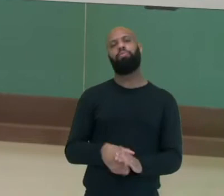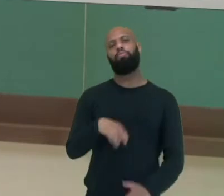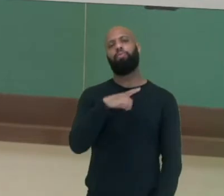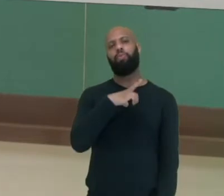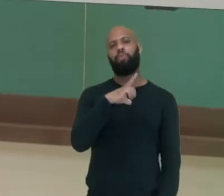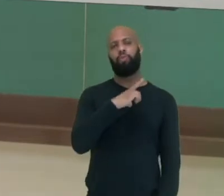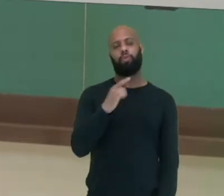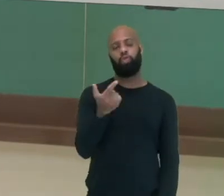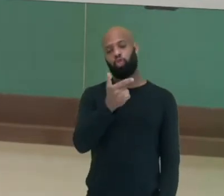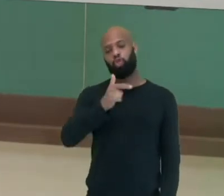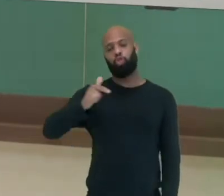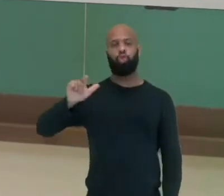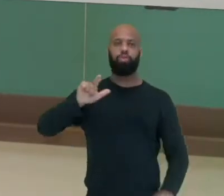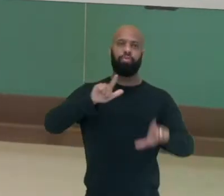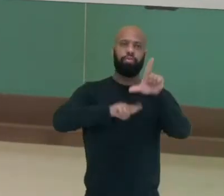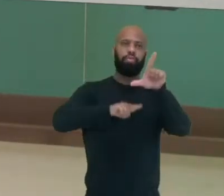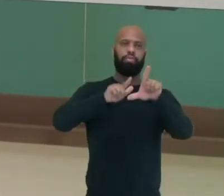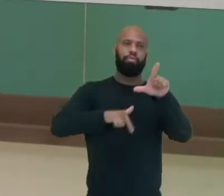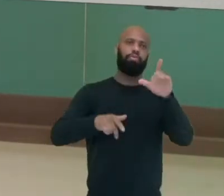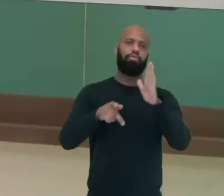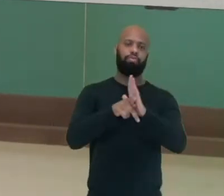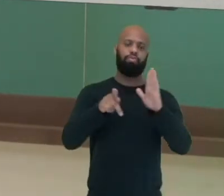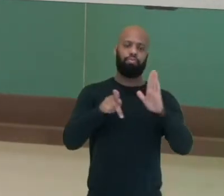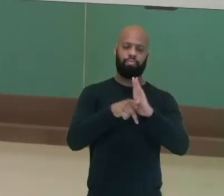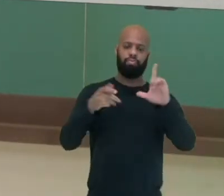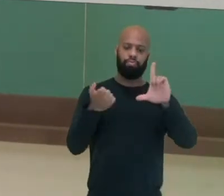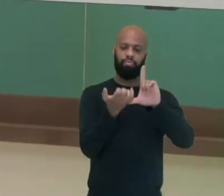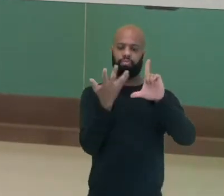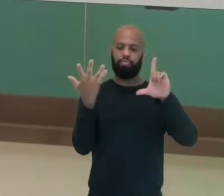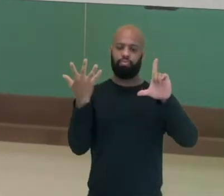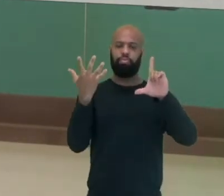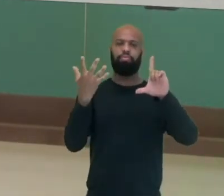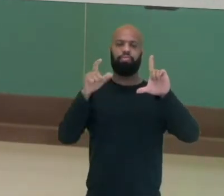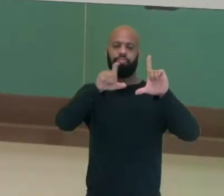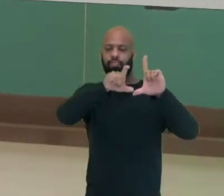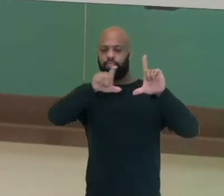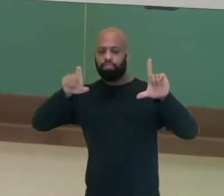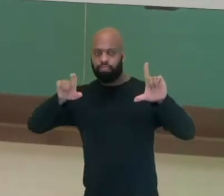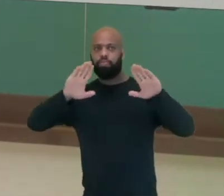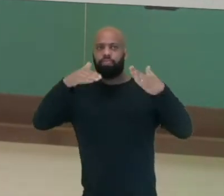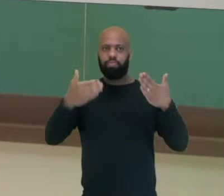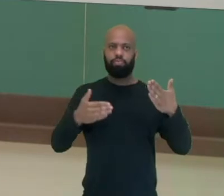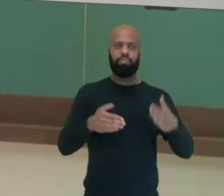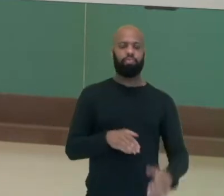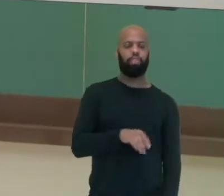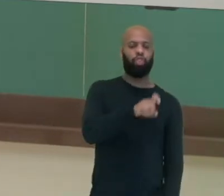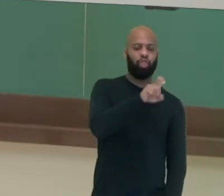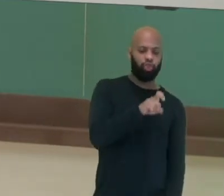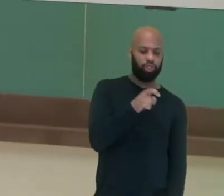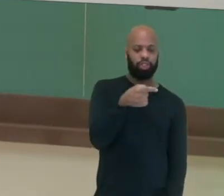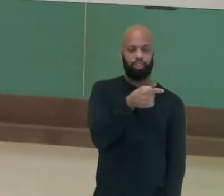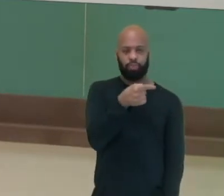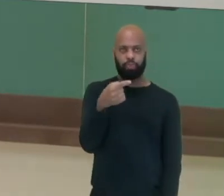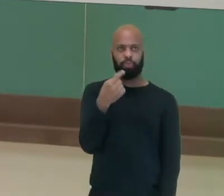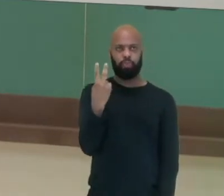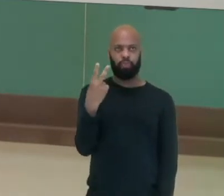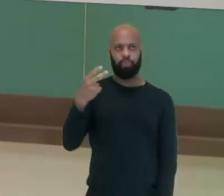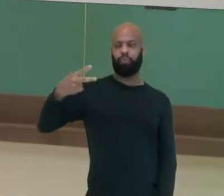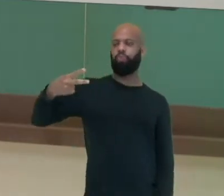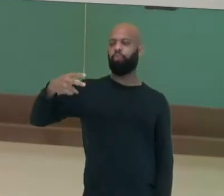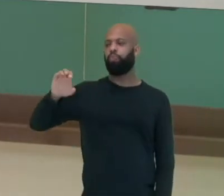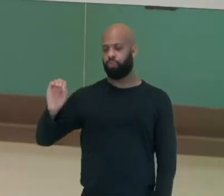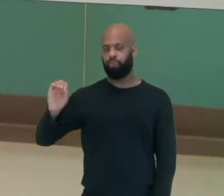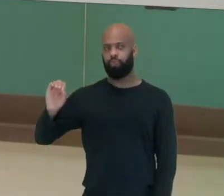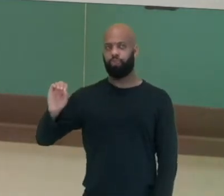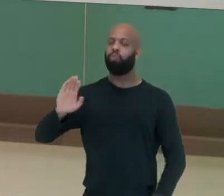Incógnita, novamente no logaritmando, então eu vou afirmar que x menos 2 tem que ser maior do que zero. Ou seja, o meu x tem que ser maior